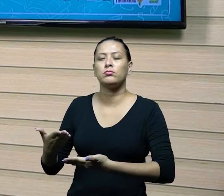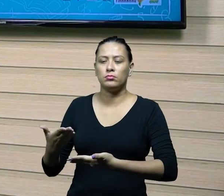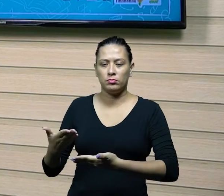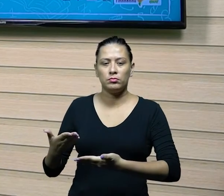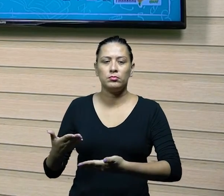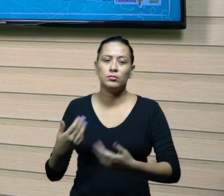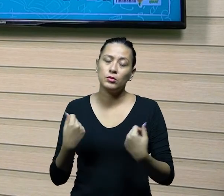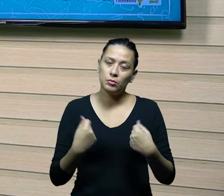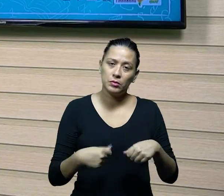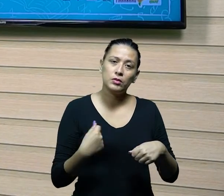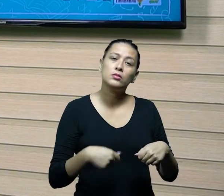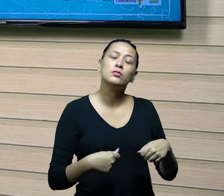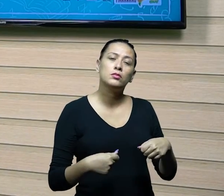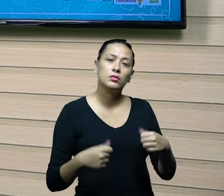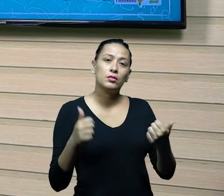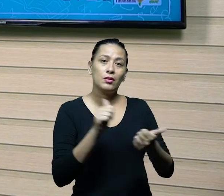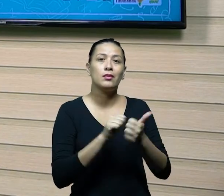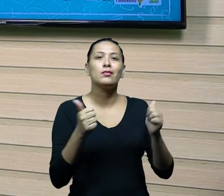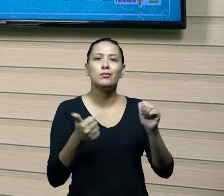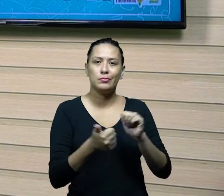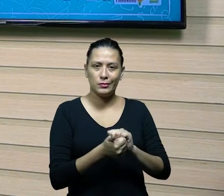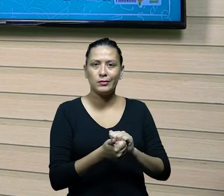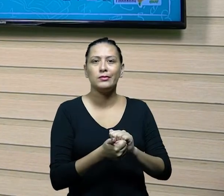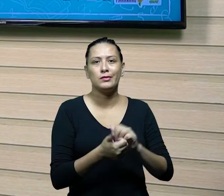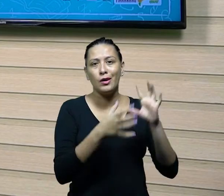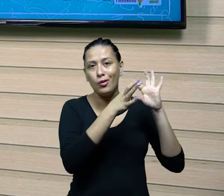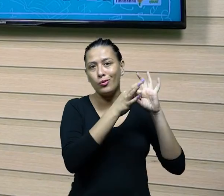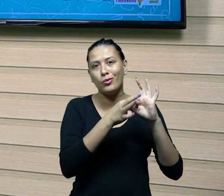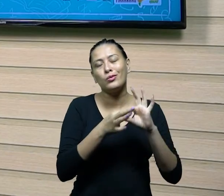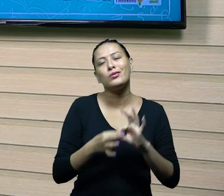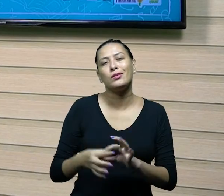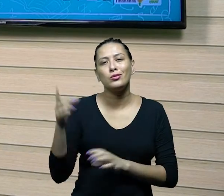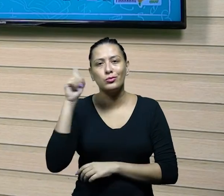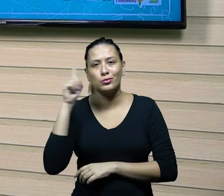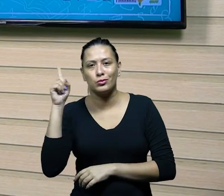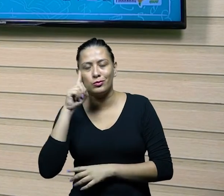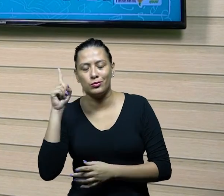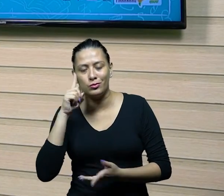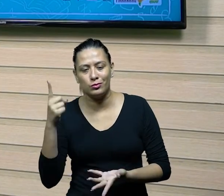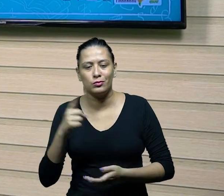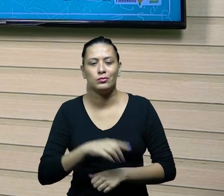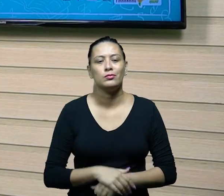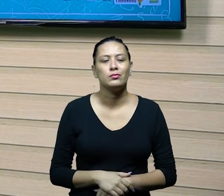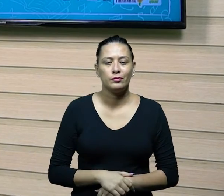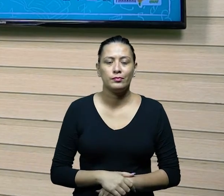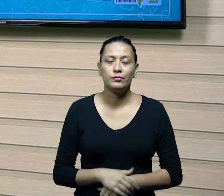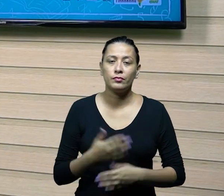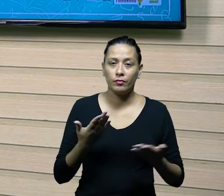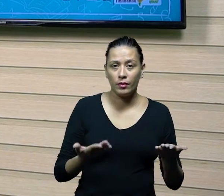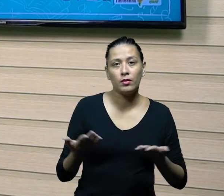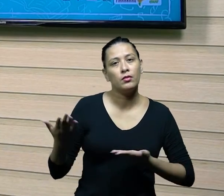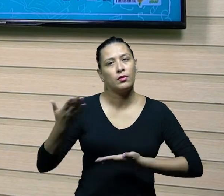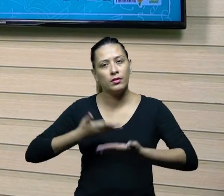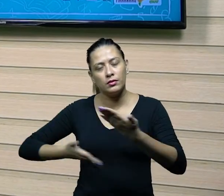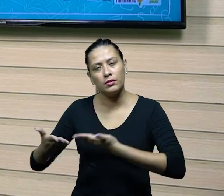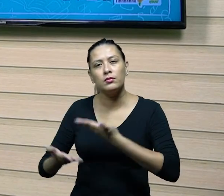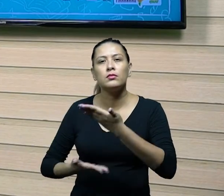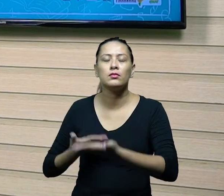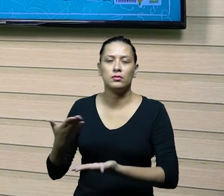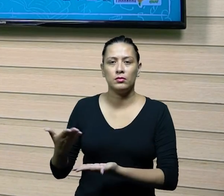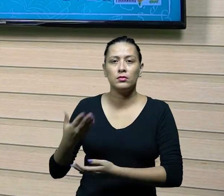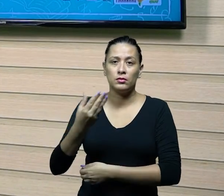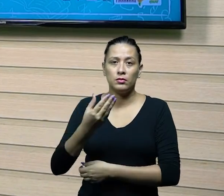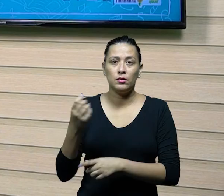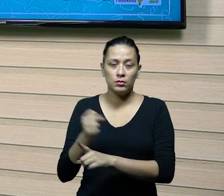então ele tem que se adaptar em inúmeros momentos a situações no cotidiano Então essa convivência em